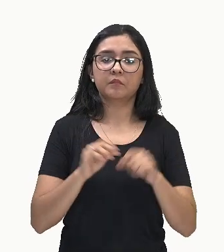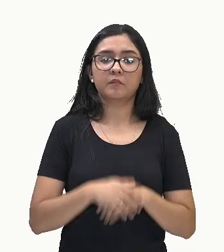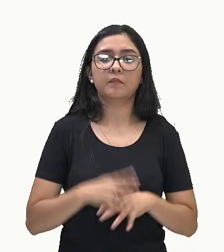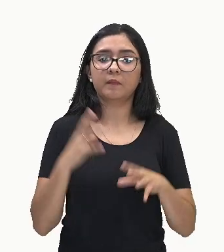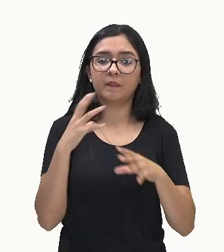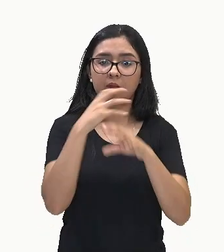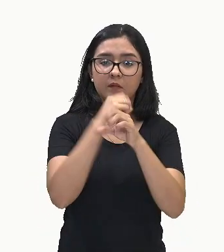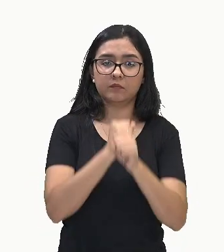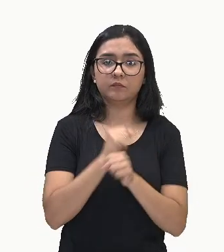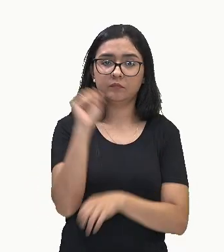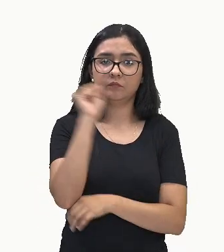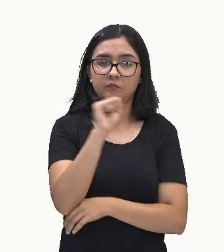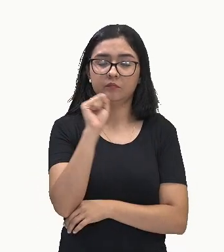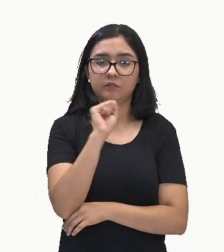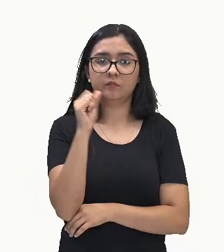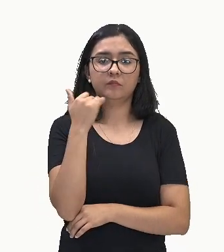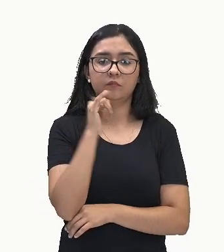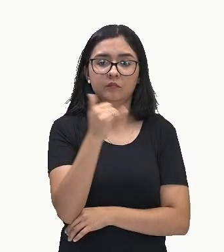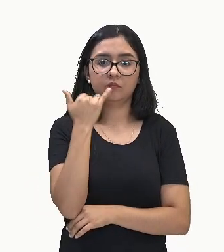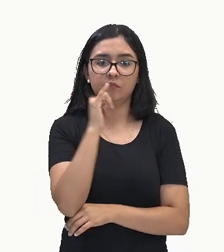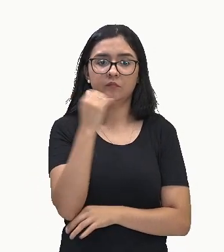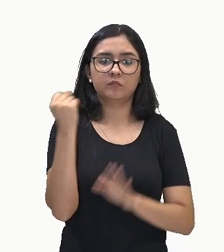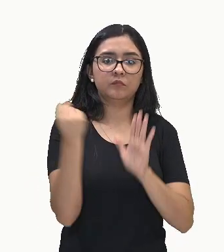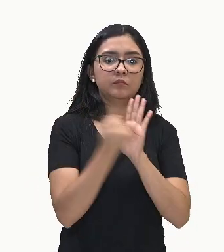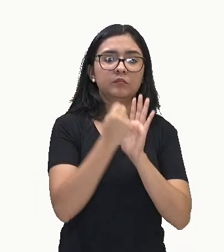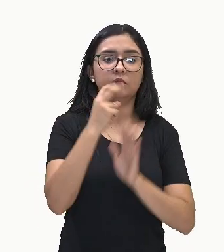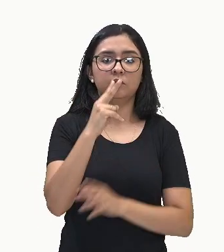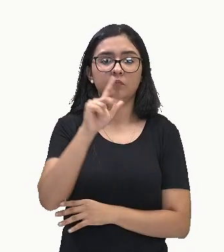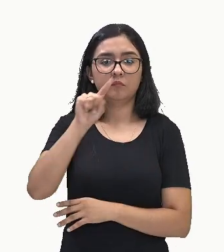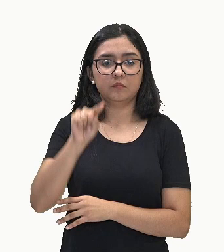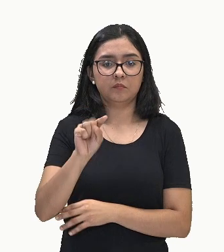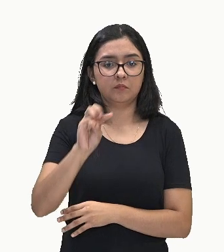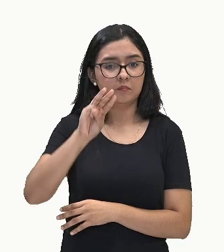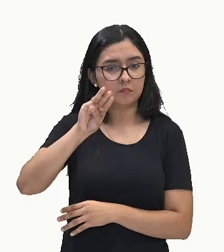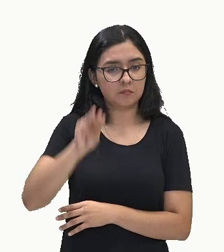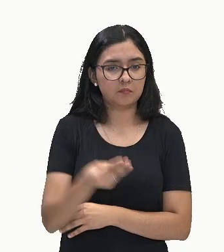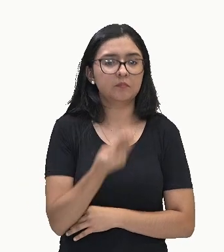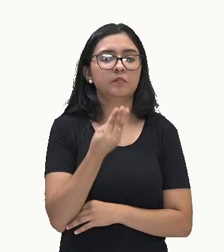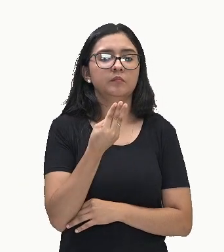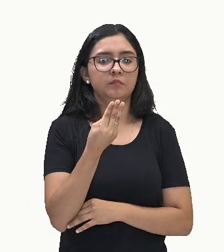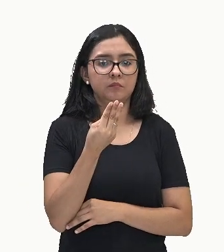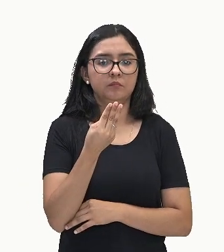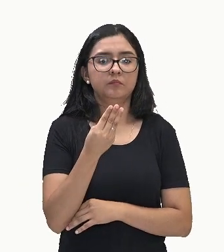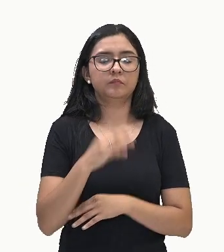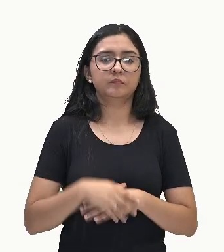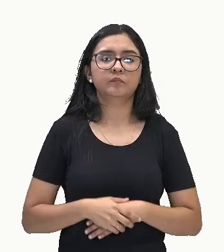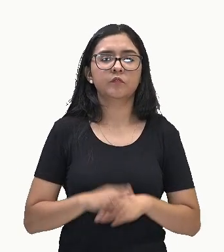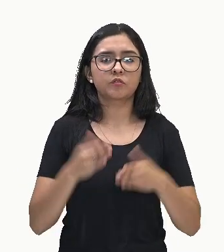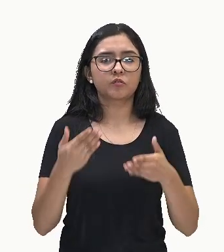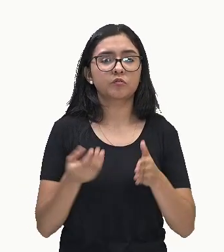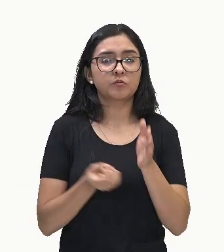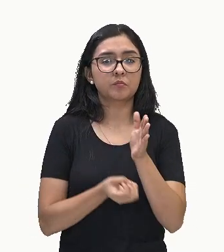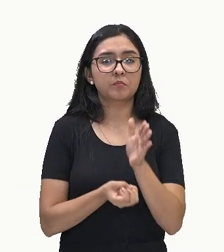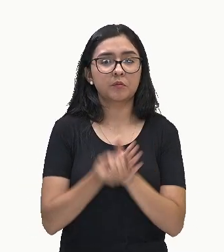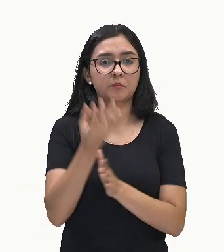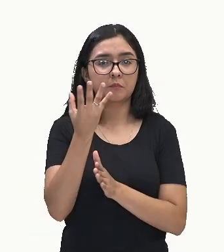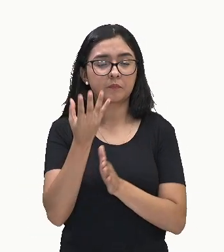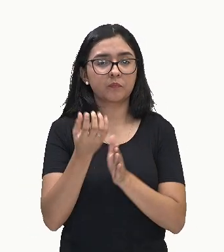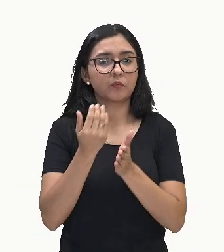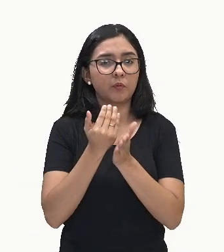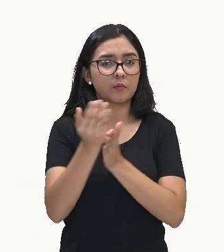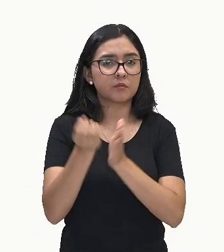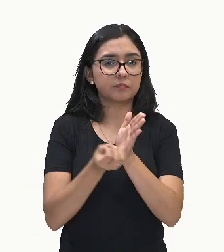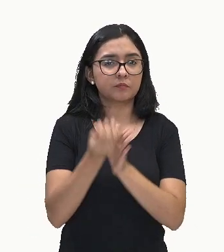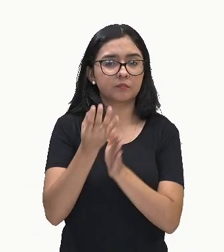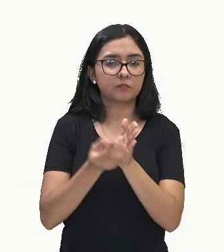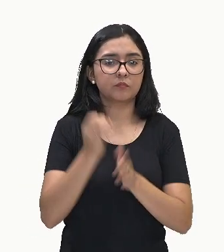elétricos vendidos no mundo alcançou a marca de 2 milhões de unidades desde que os primeiros modelos começaram a ser comercializados em